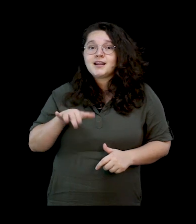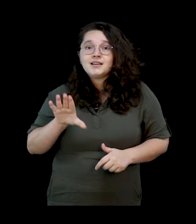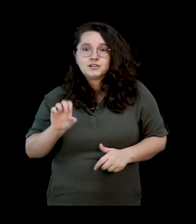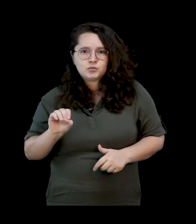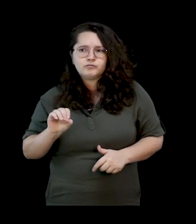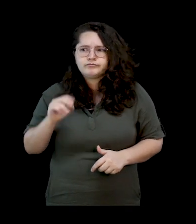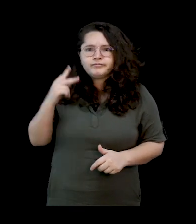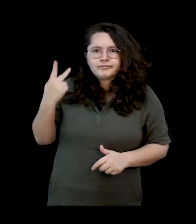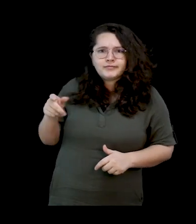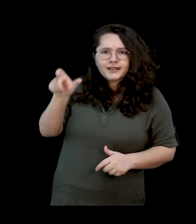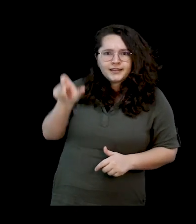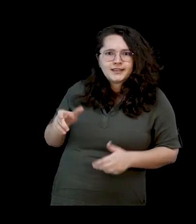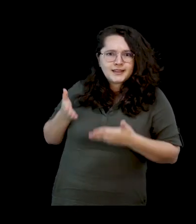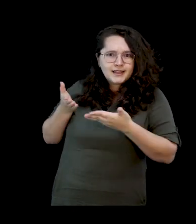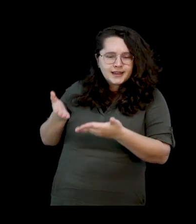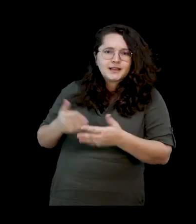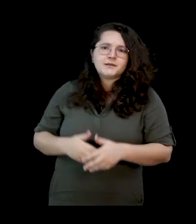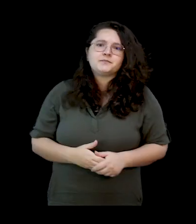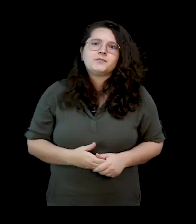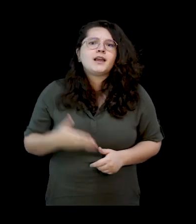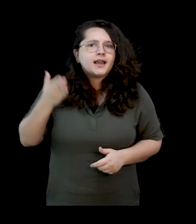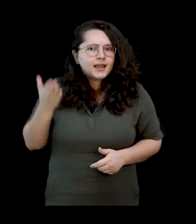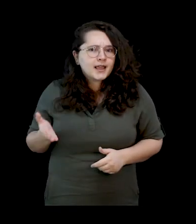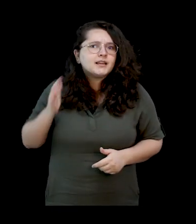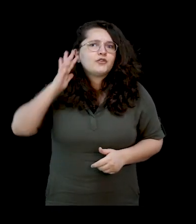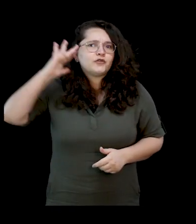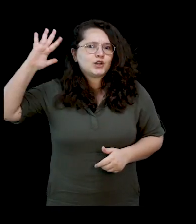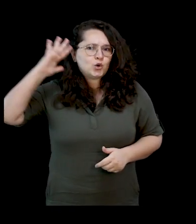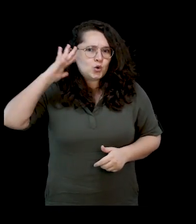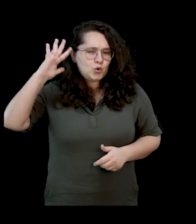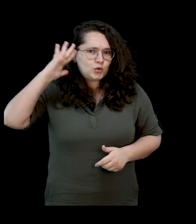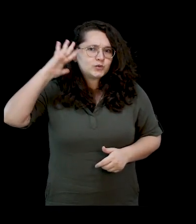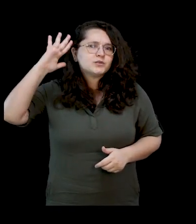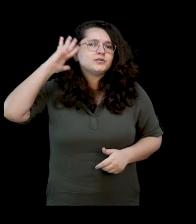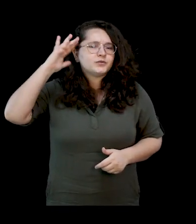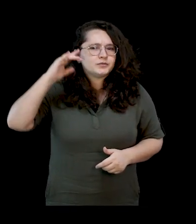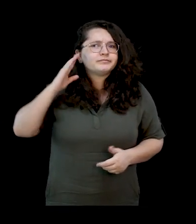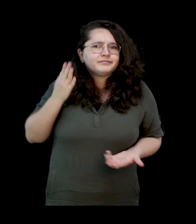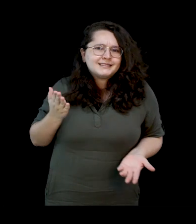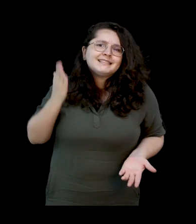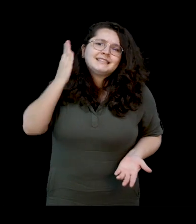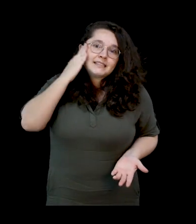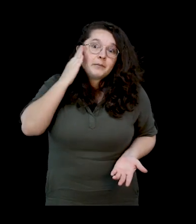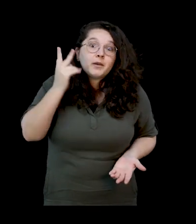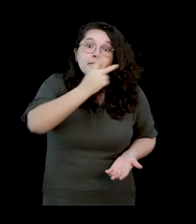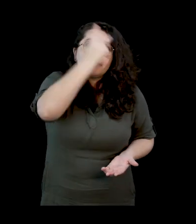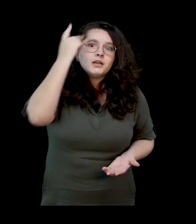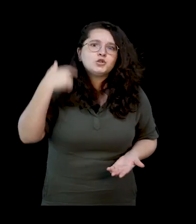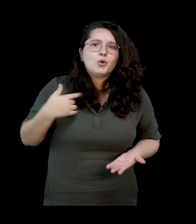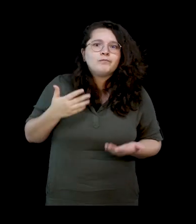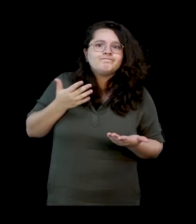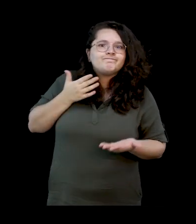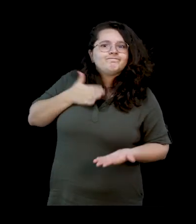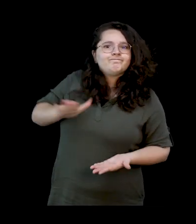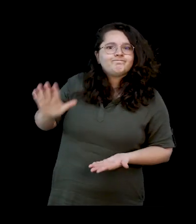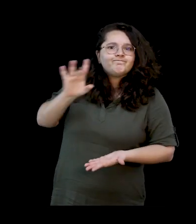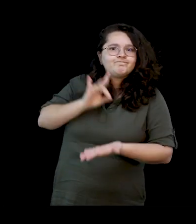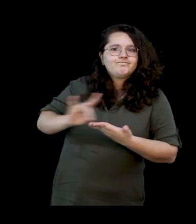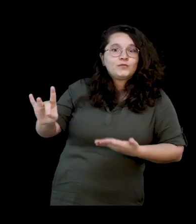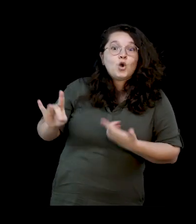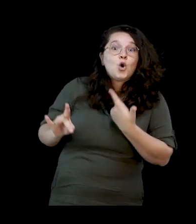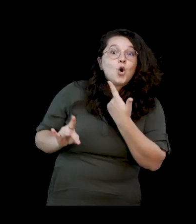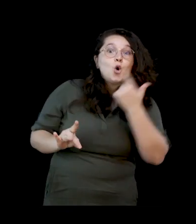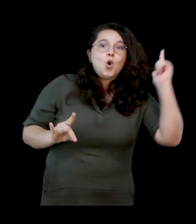o idealismo do Zimmel. O Zimmel, como filósofo, ele foi rechaçado por outros